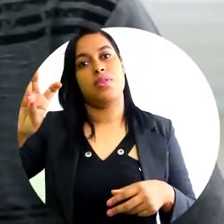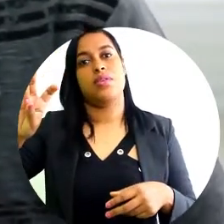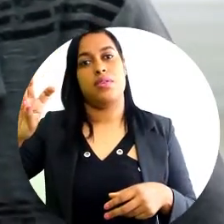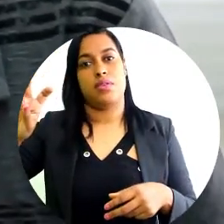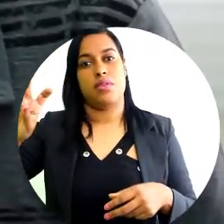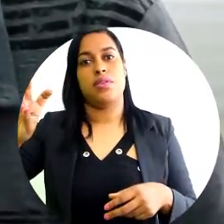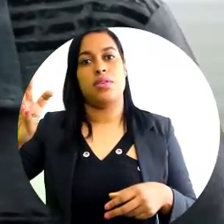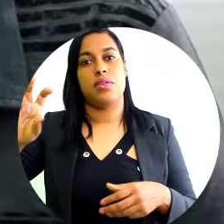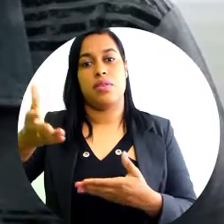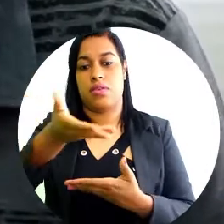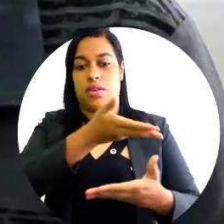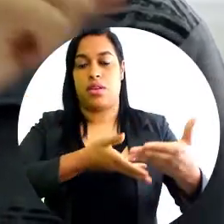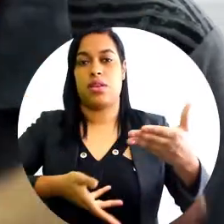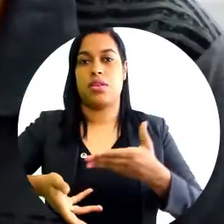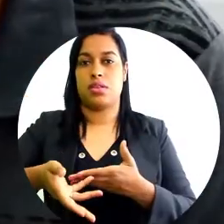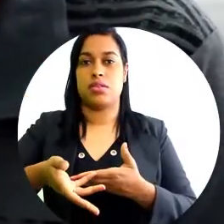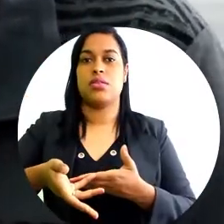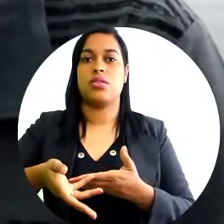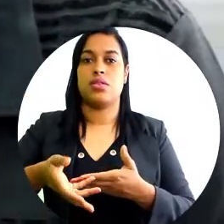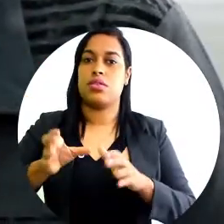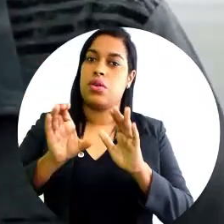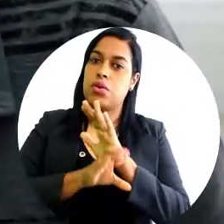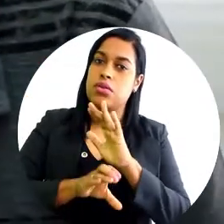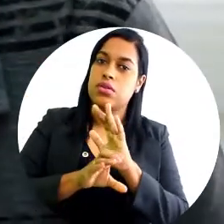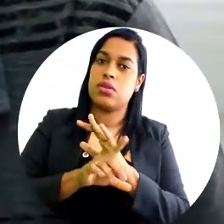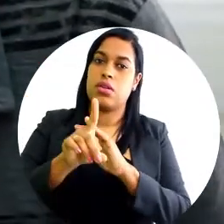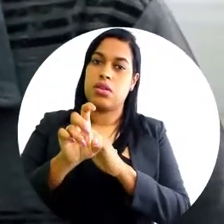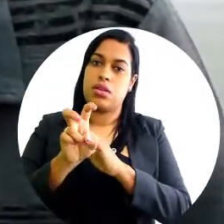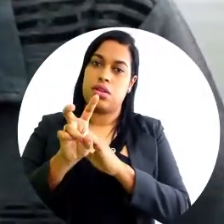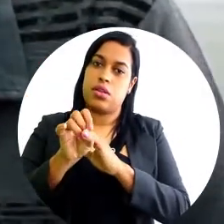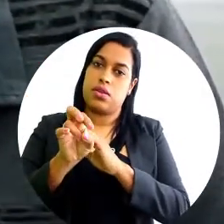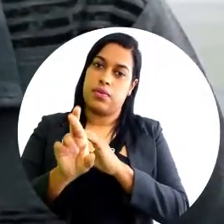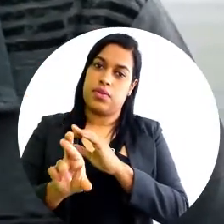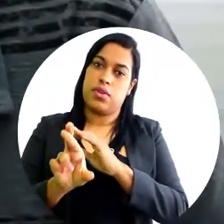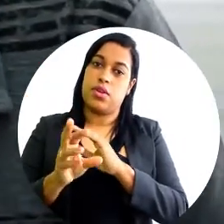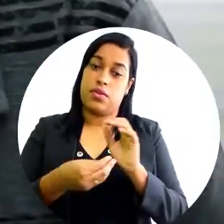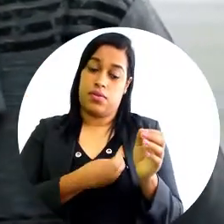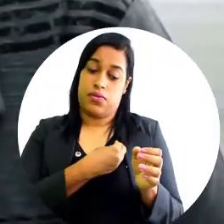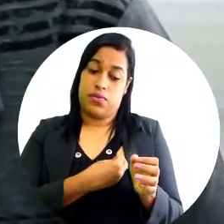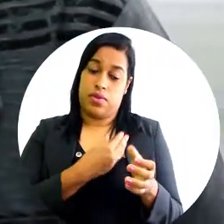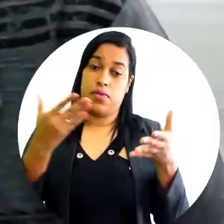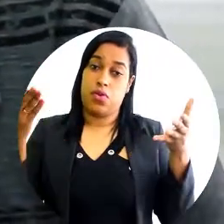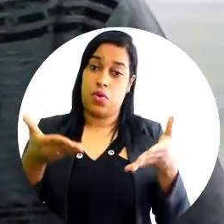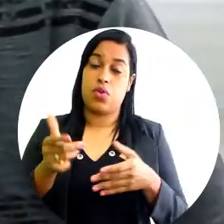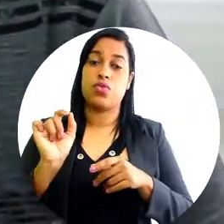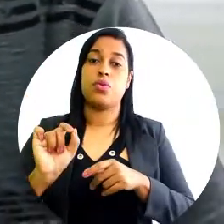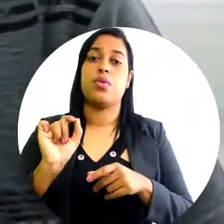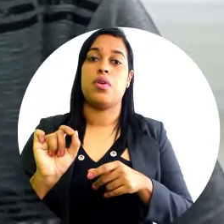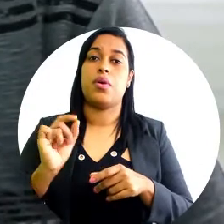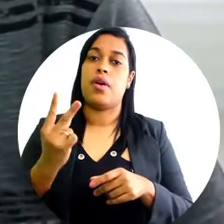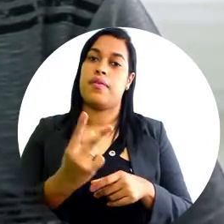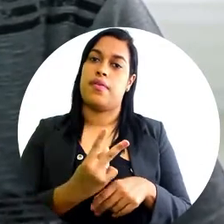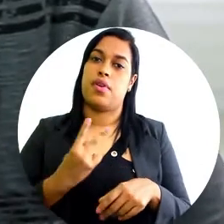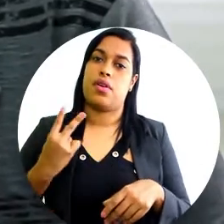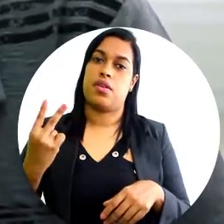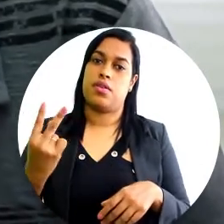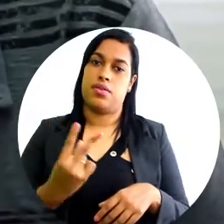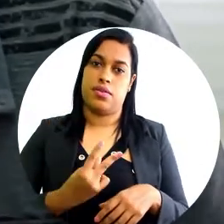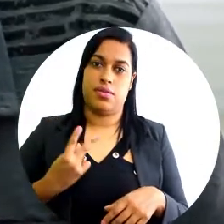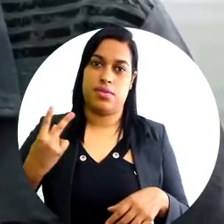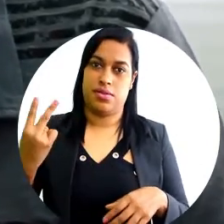cultural e relacionando ao conceito de devir, a gente vive recentemente